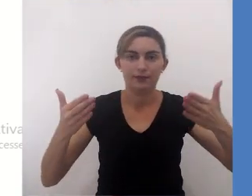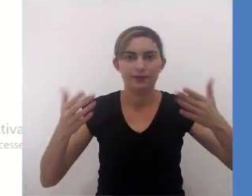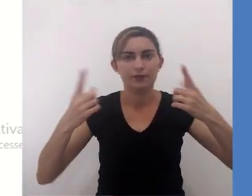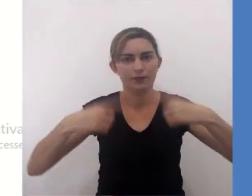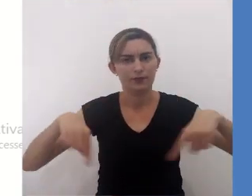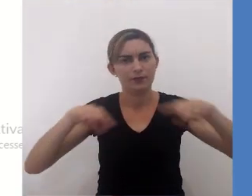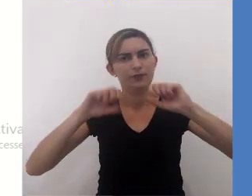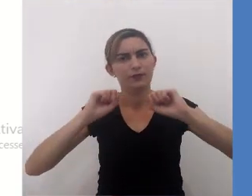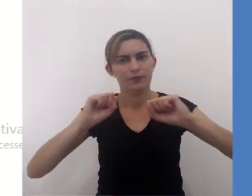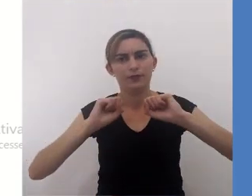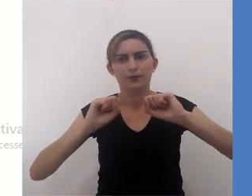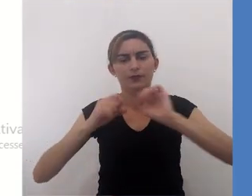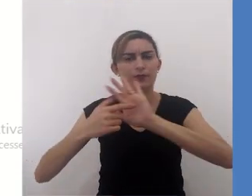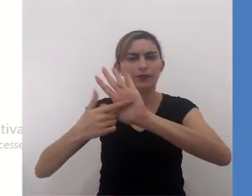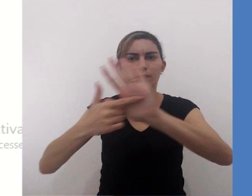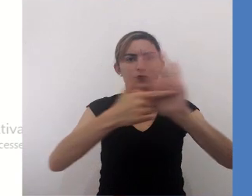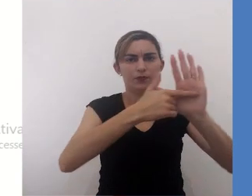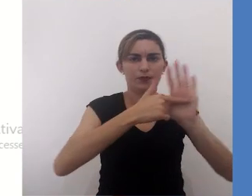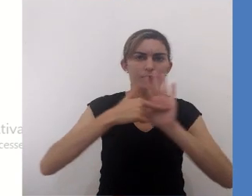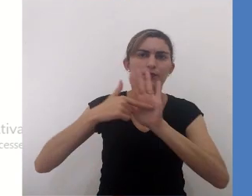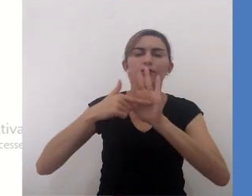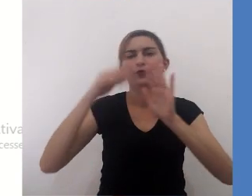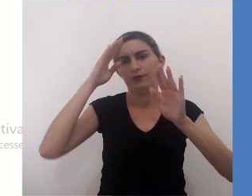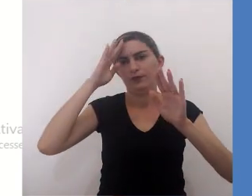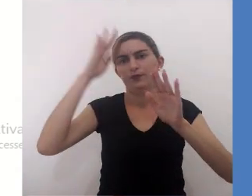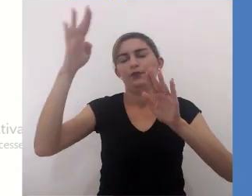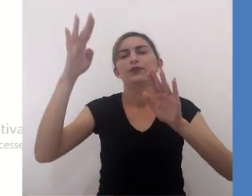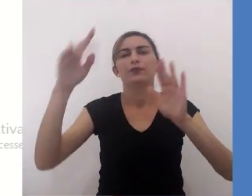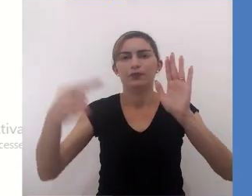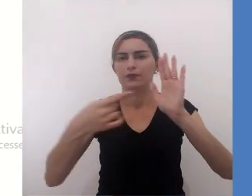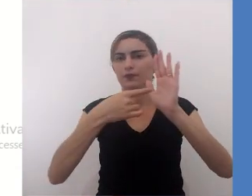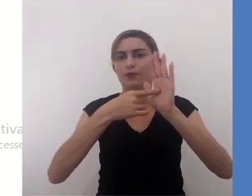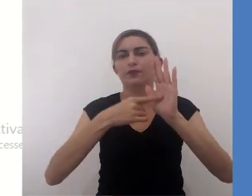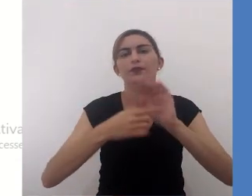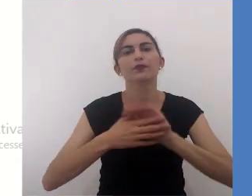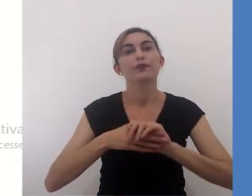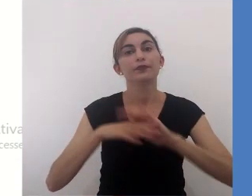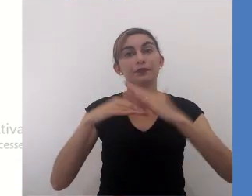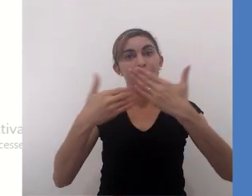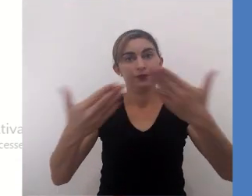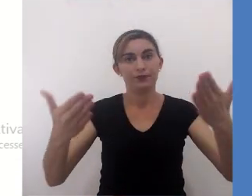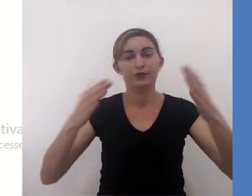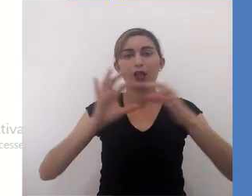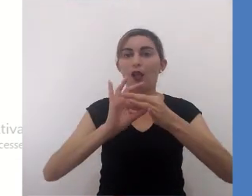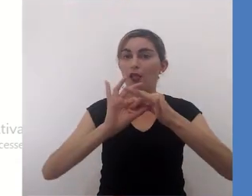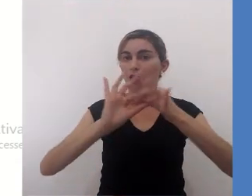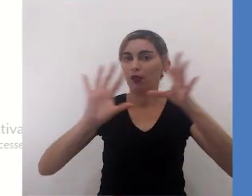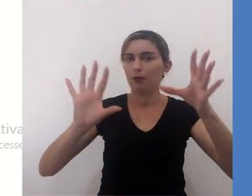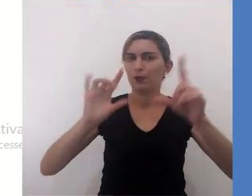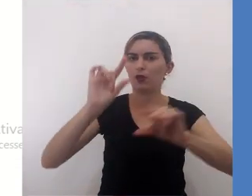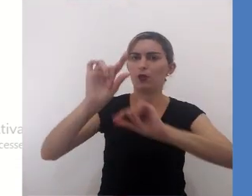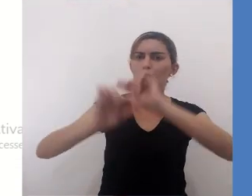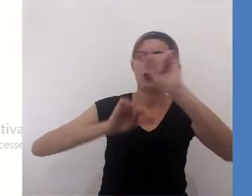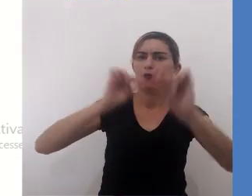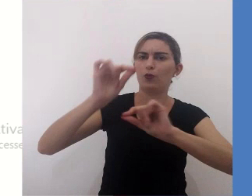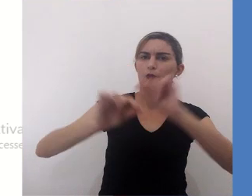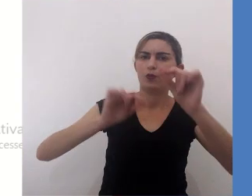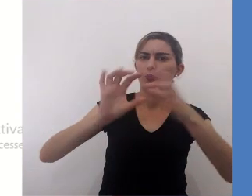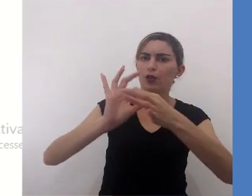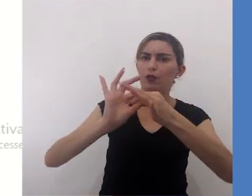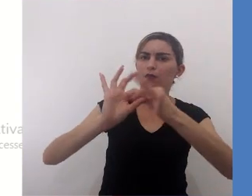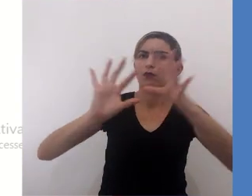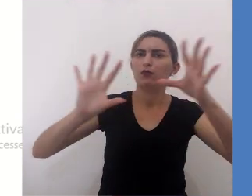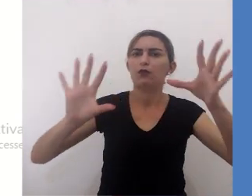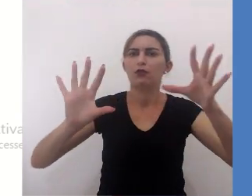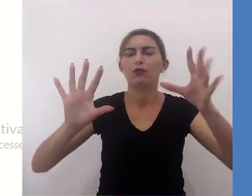isso. A gente pode apontar como principais indicadores. Aí vem o liberalismo. O que é o